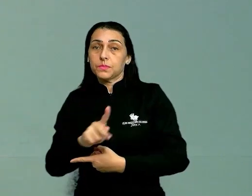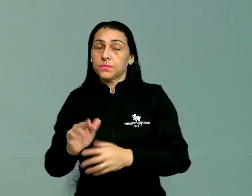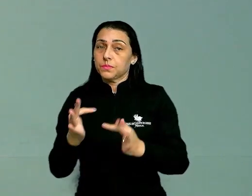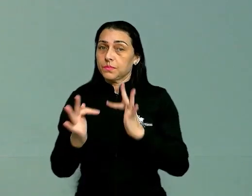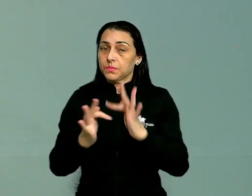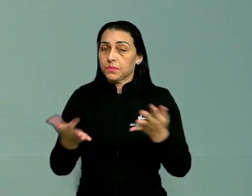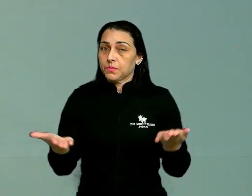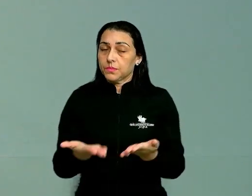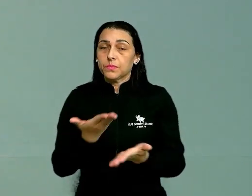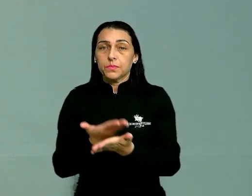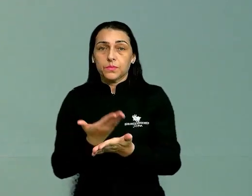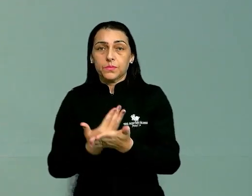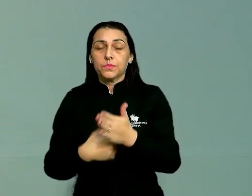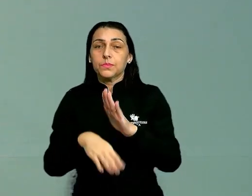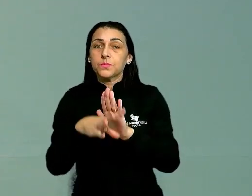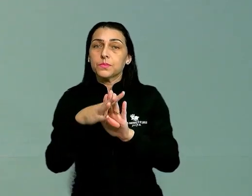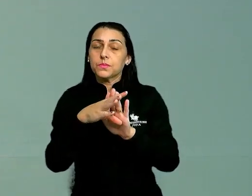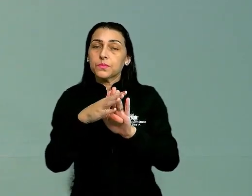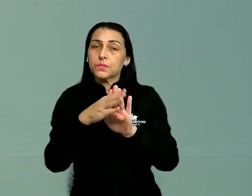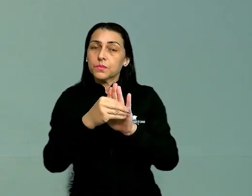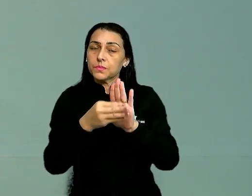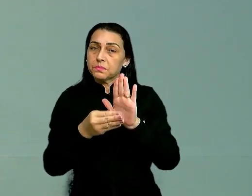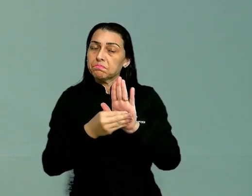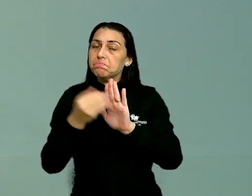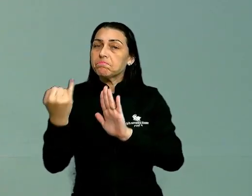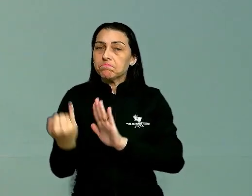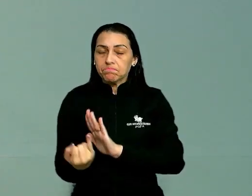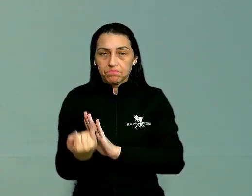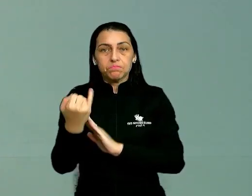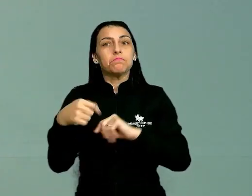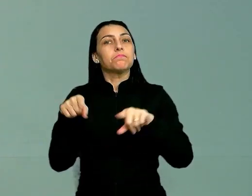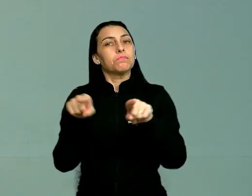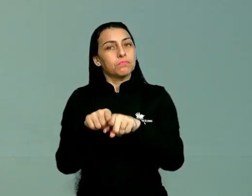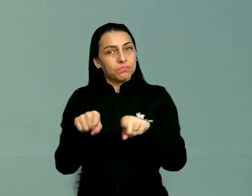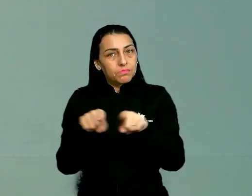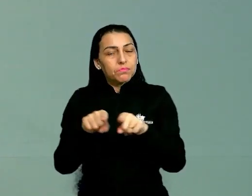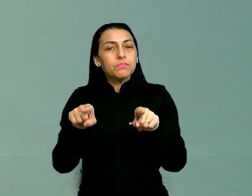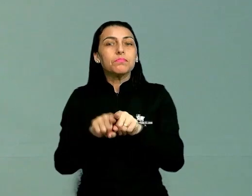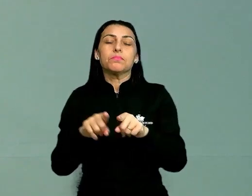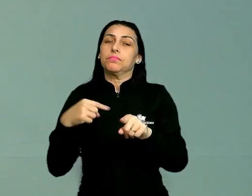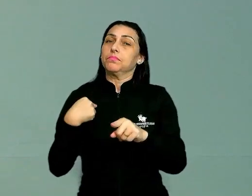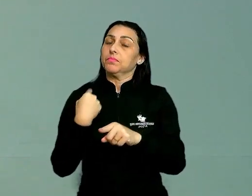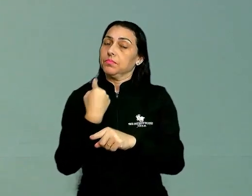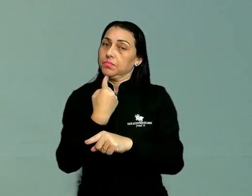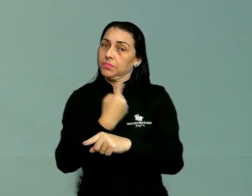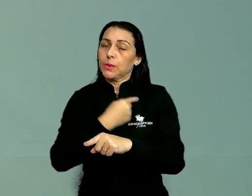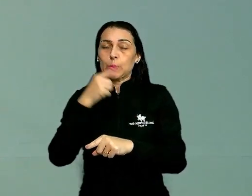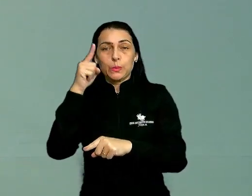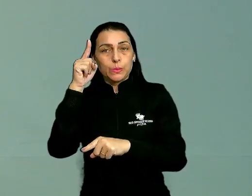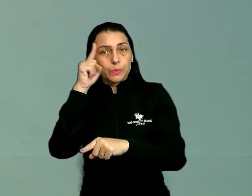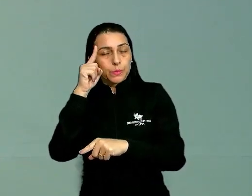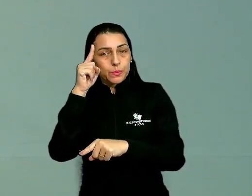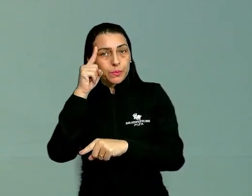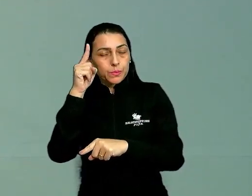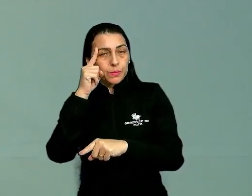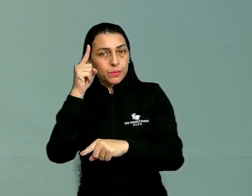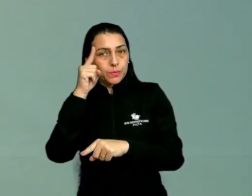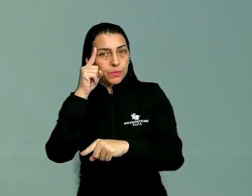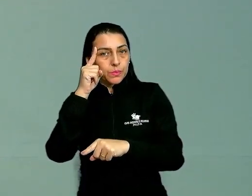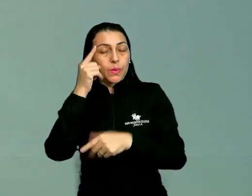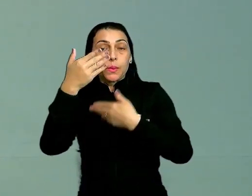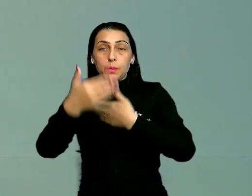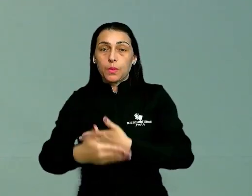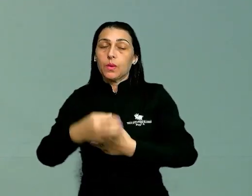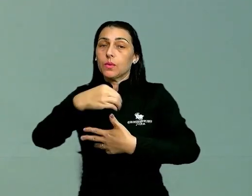nós vamos estudar hoje um conteúdo muito importante também para o Nossa nosso dia a dia para nossas